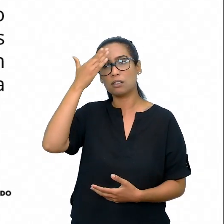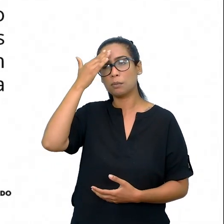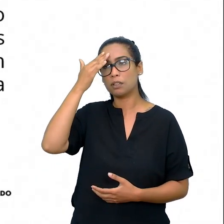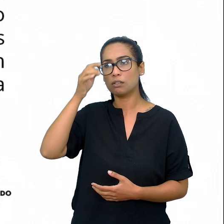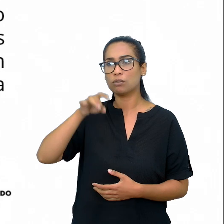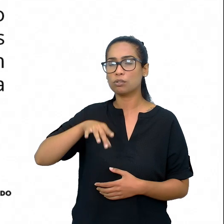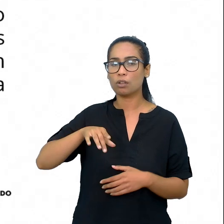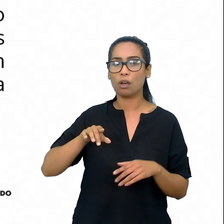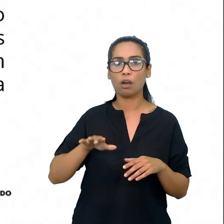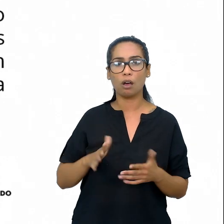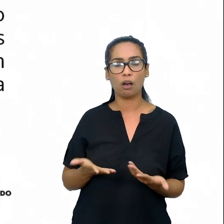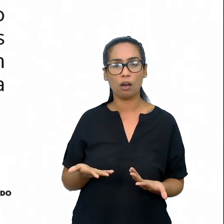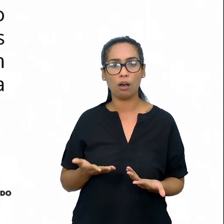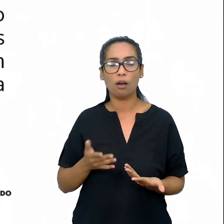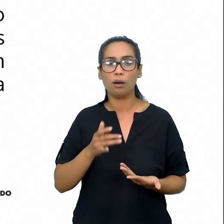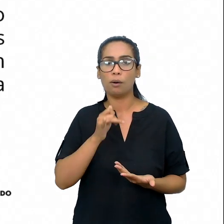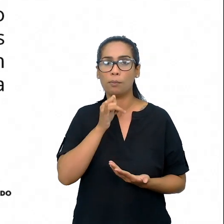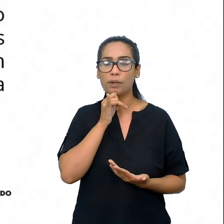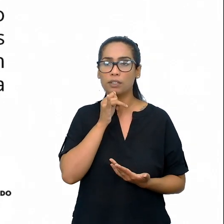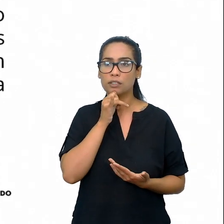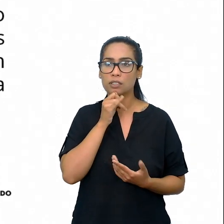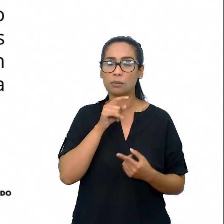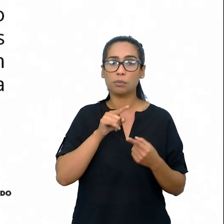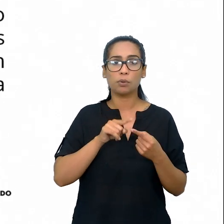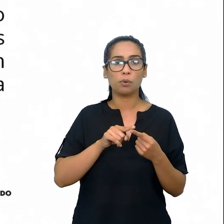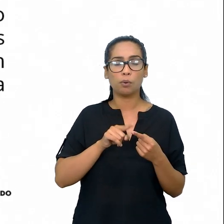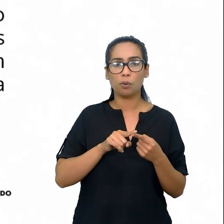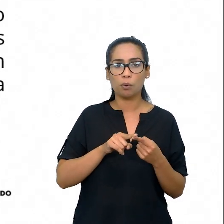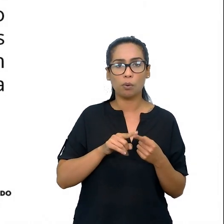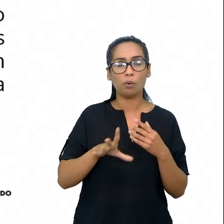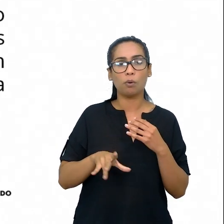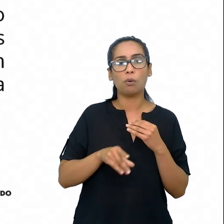simplesmente, questões envolvendo um componente curricular.